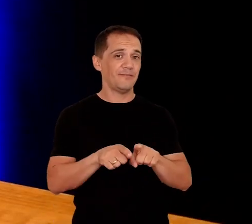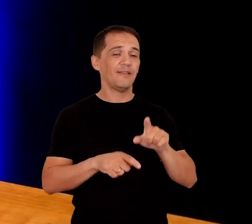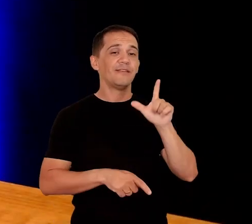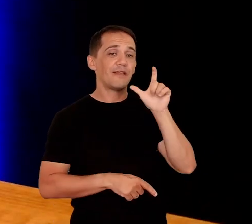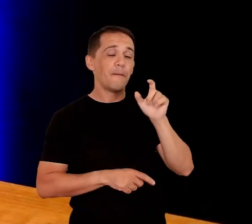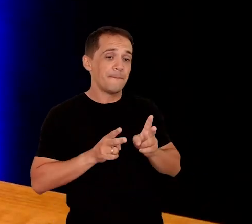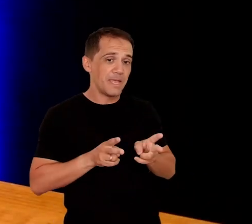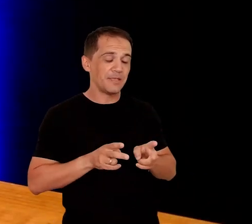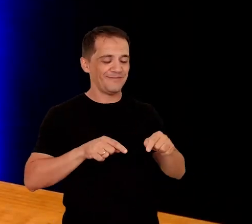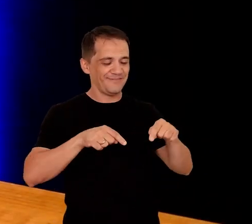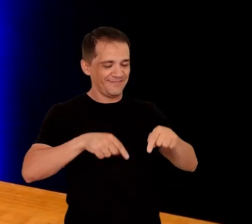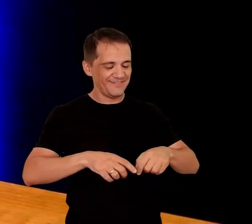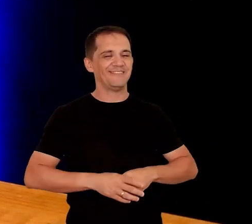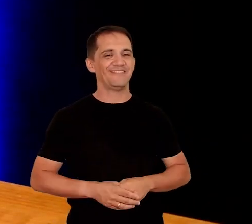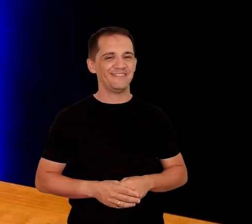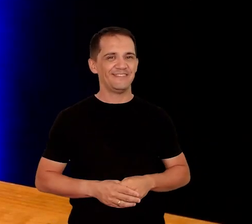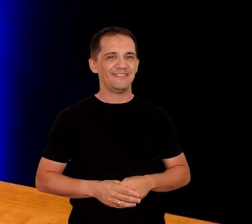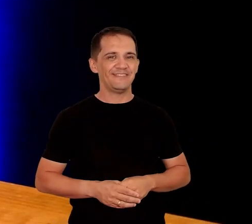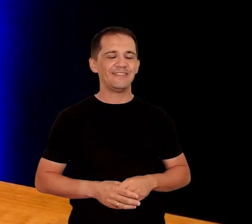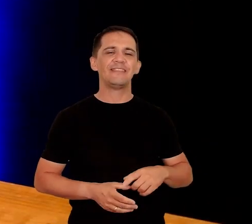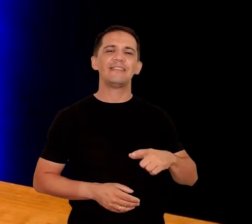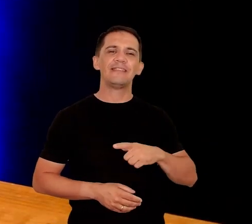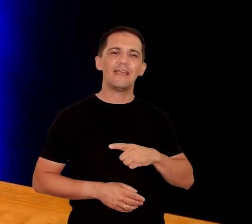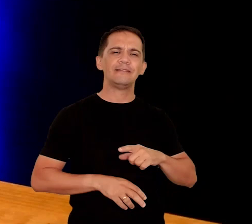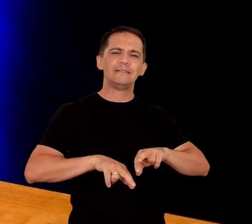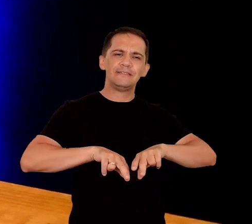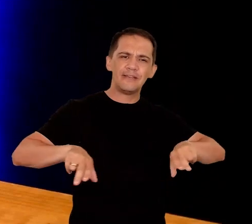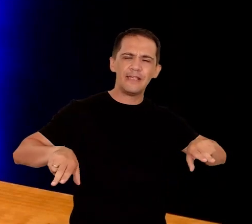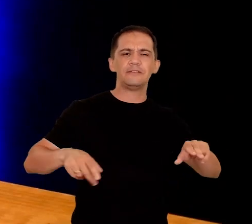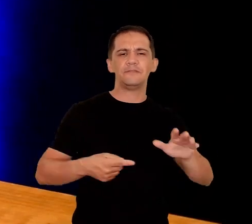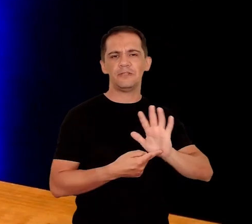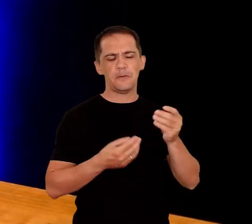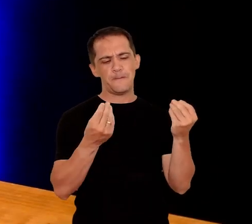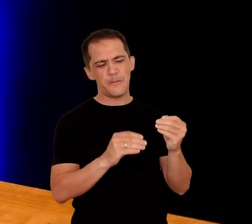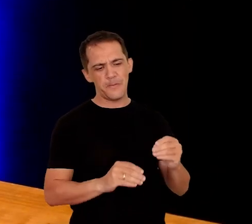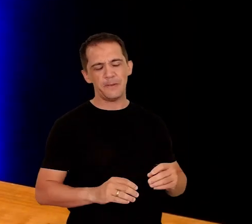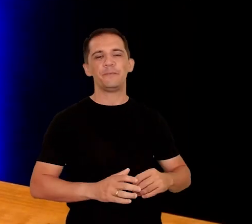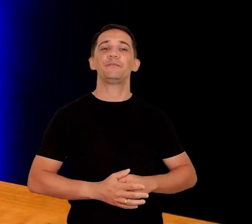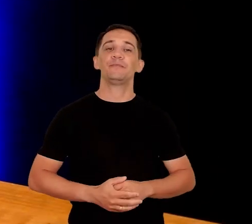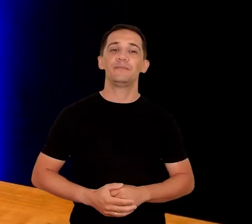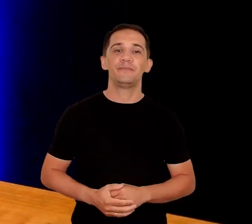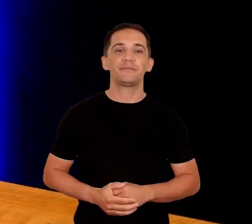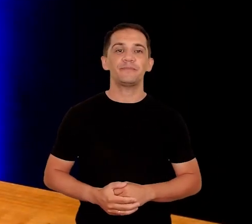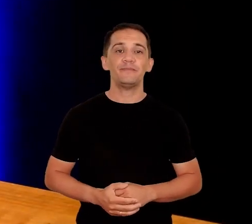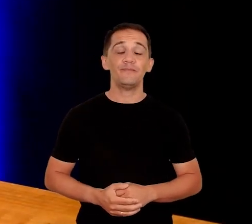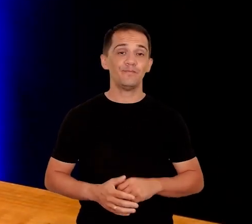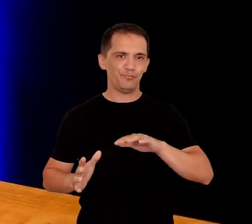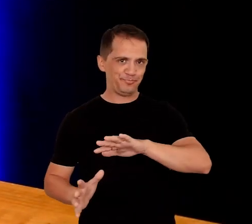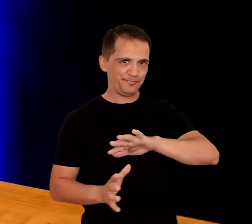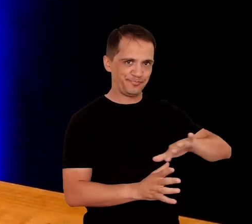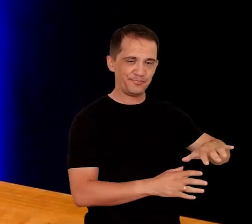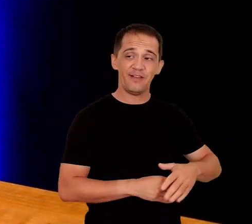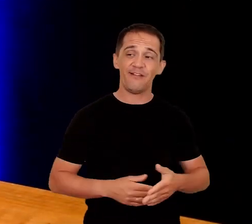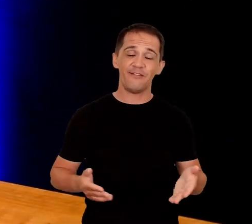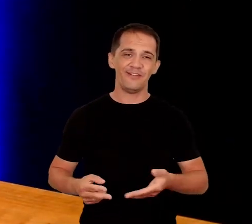Instagram, @o-que-fazer-cachoeirinha, para saber o que está rolando na cidade e também ter acesso aos nossos cortes, tá? Então tá, vou